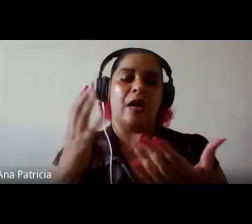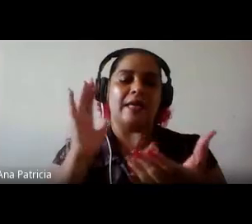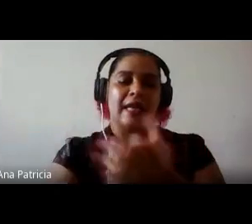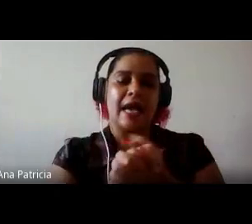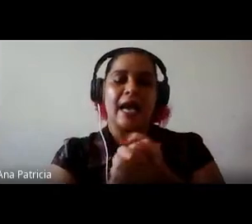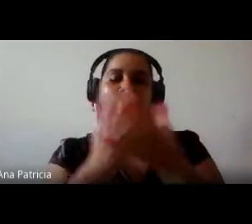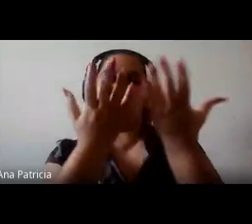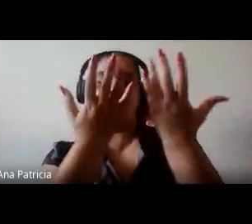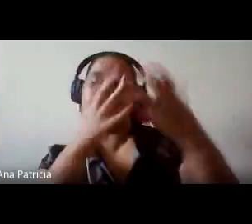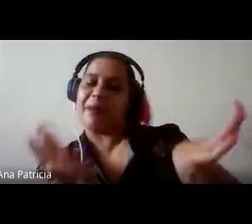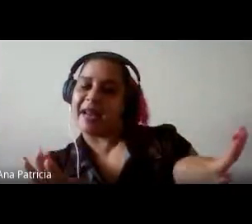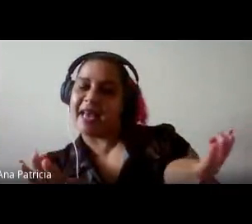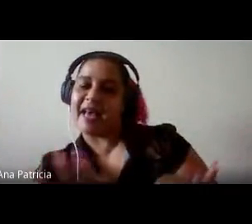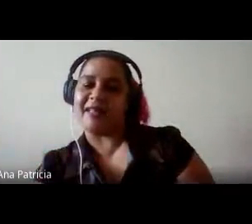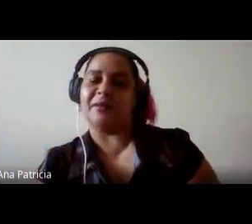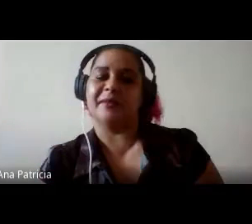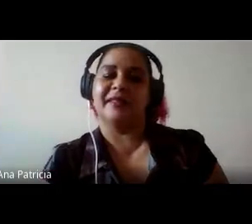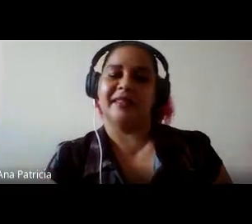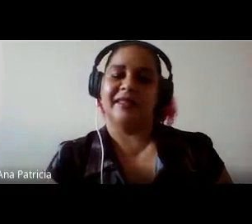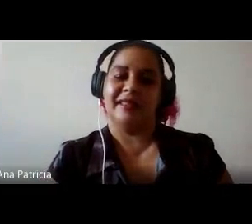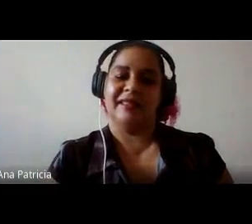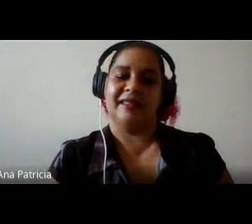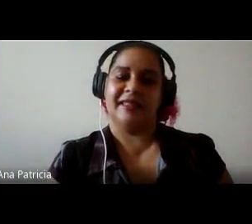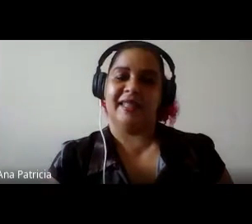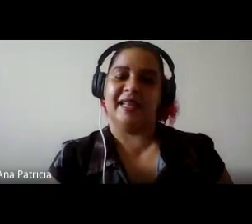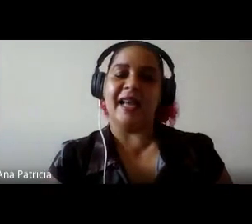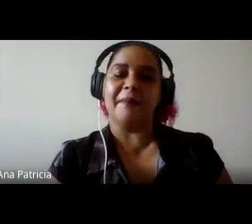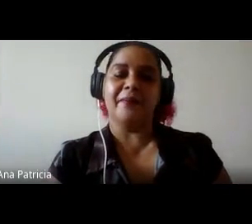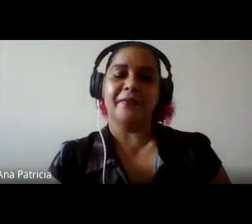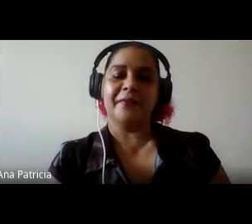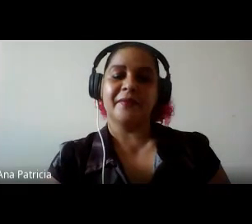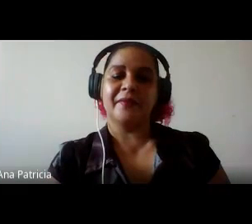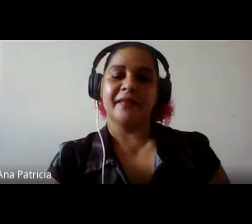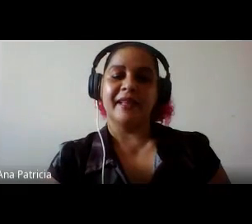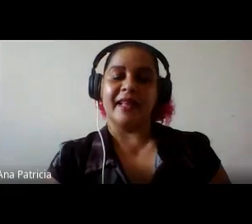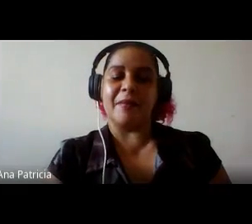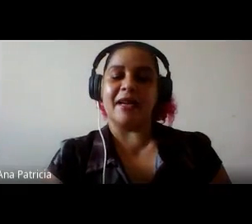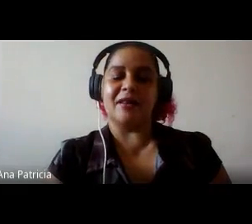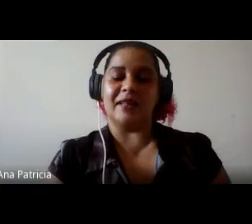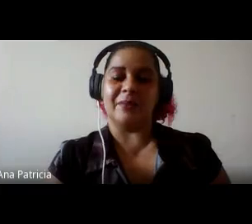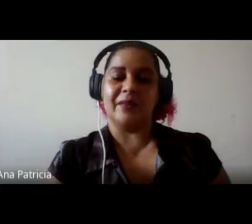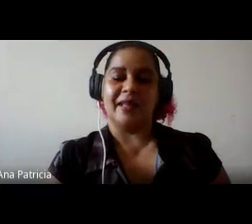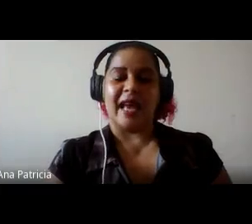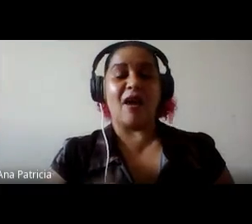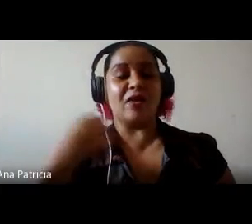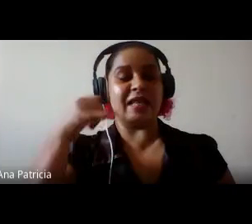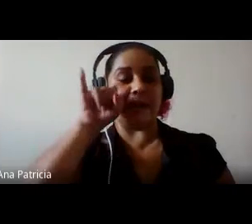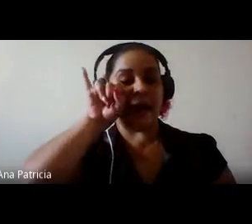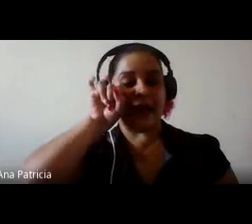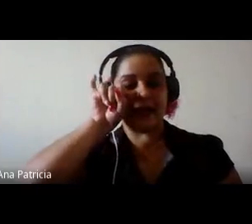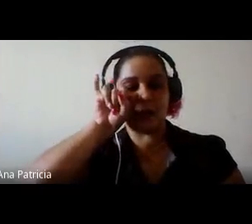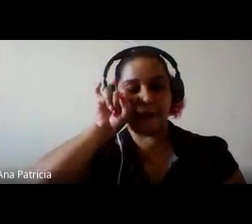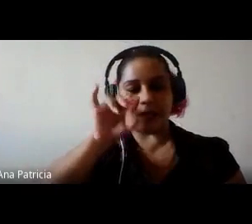sou casado, sou separado, né? Né, Maradona? Agora, você